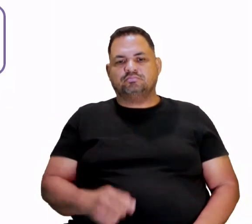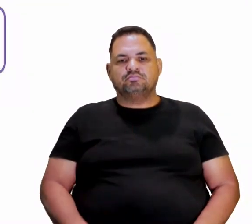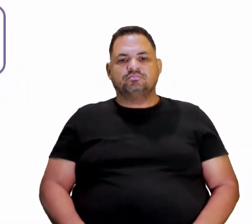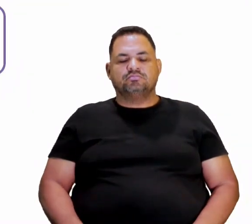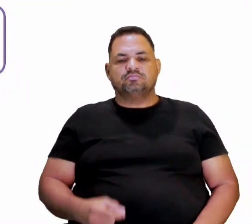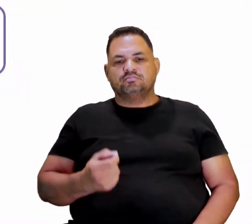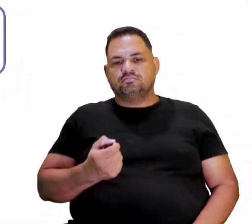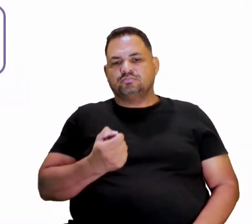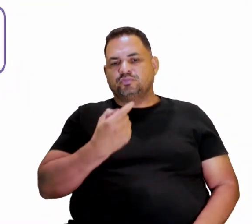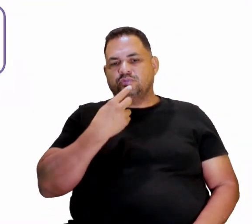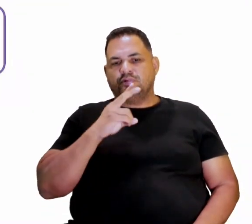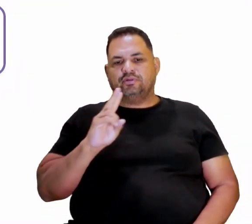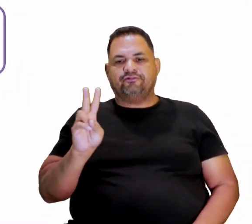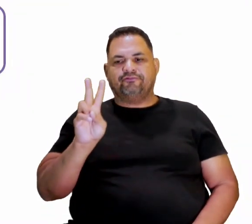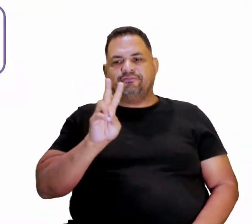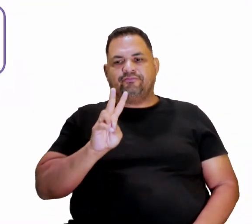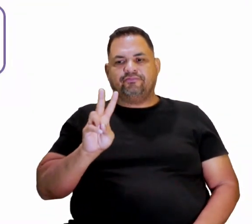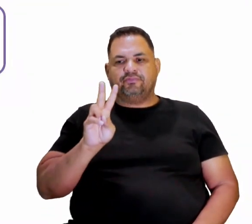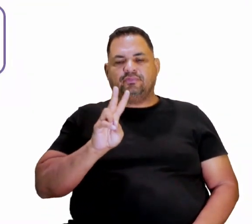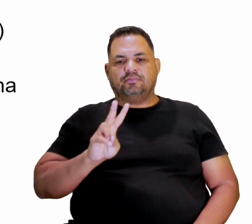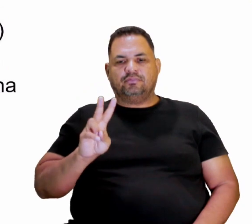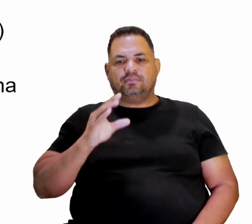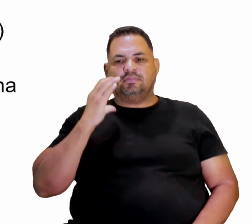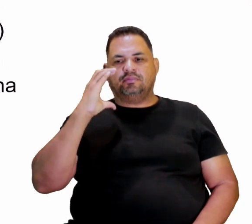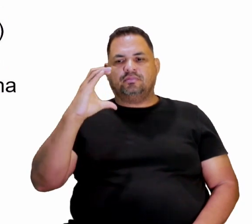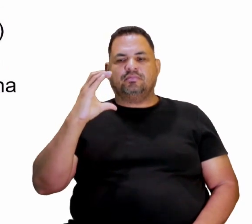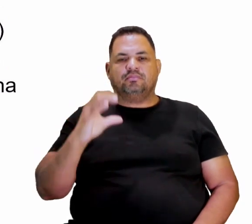passei, tomar vitamina C.